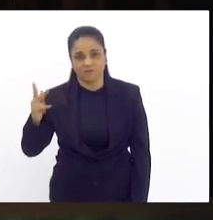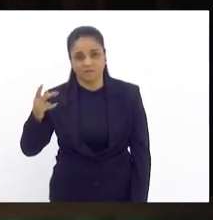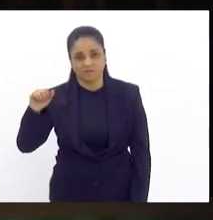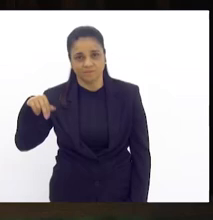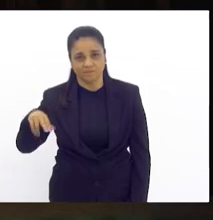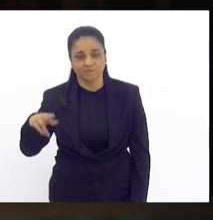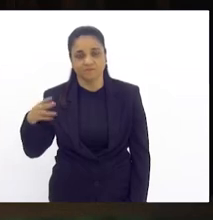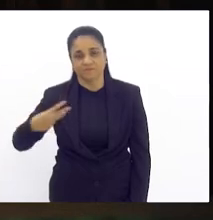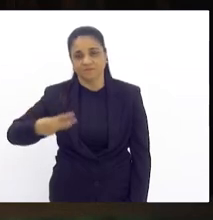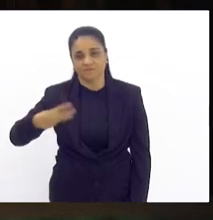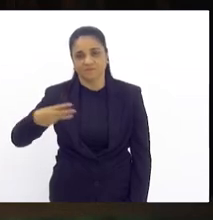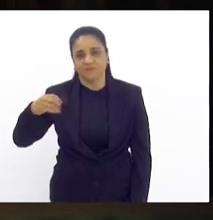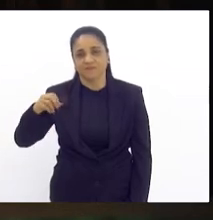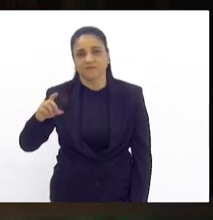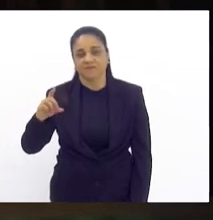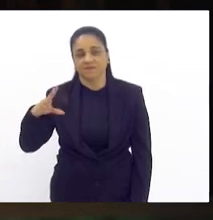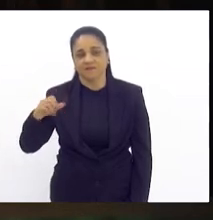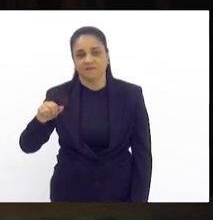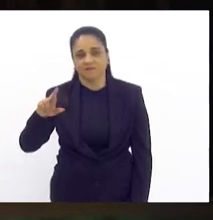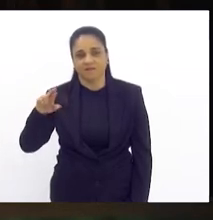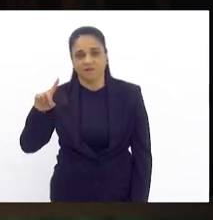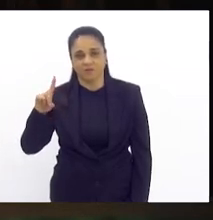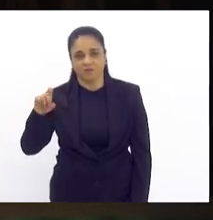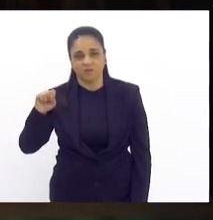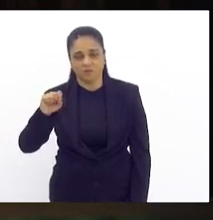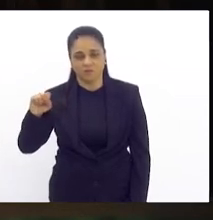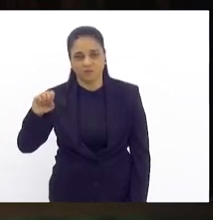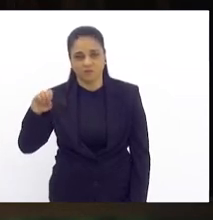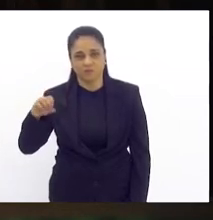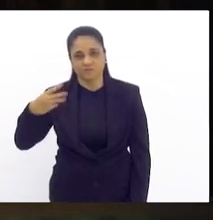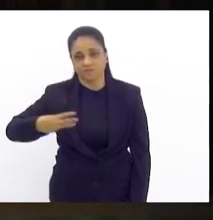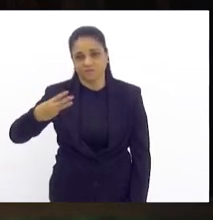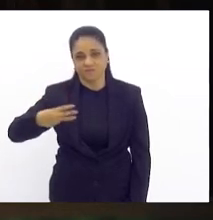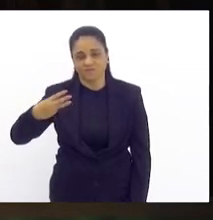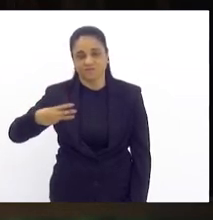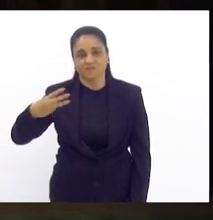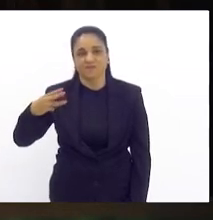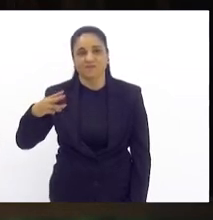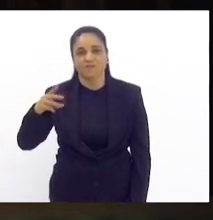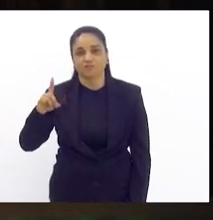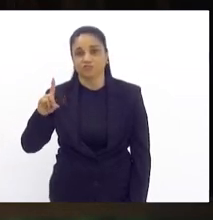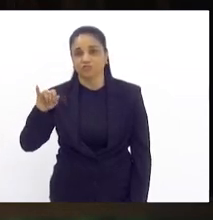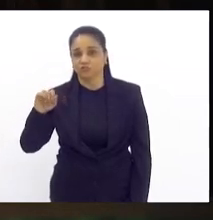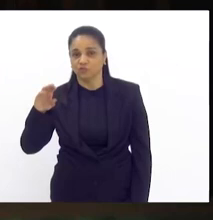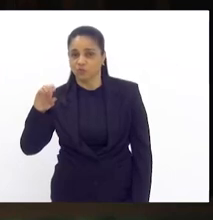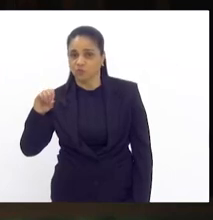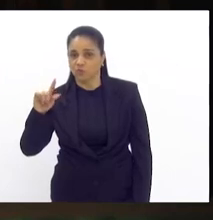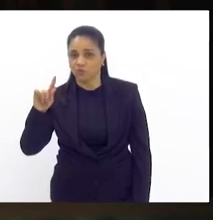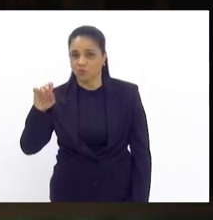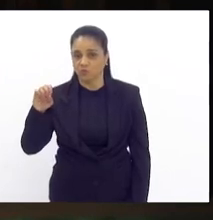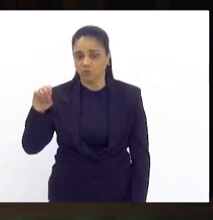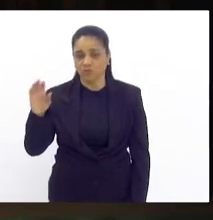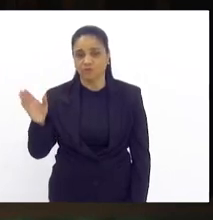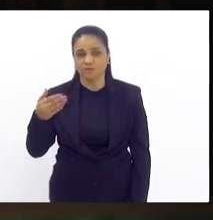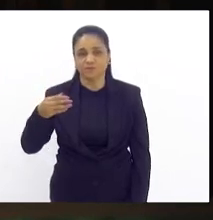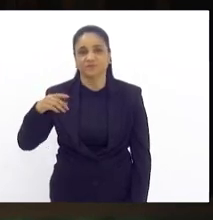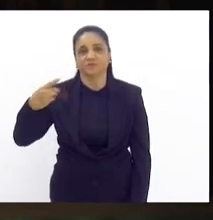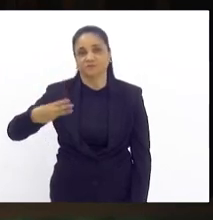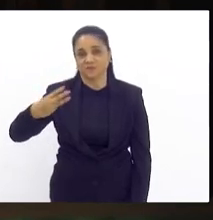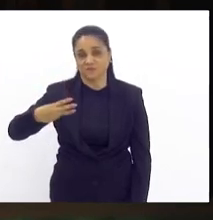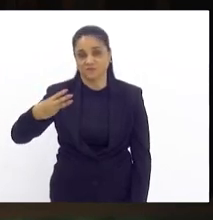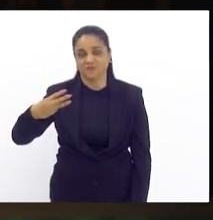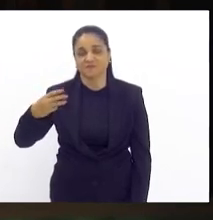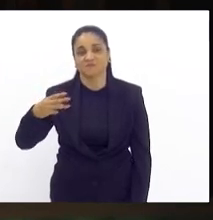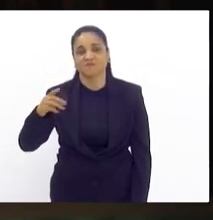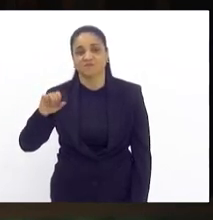Terceiro Sargento Cardoso Lopes do Nascimento. Terceiro Sargento Diogo Freitas Fernandes. Terceiro